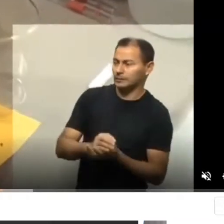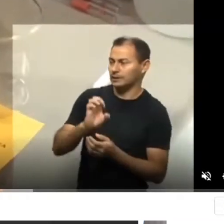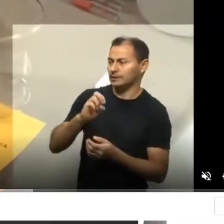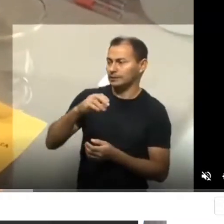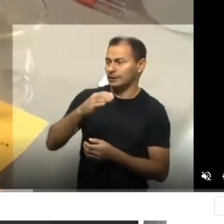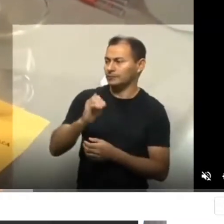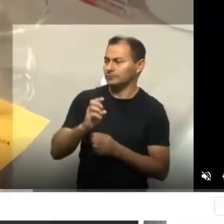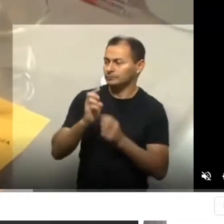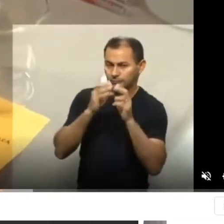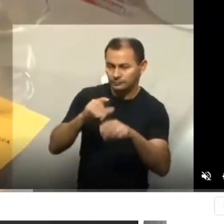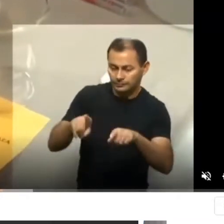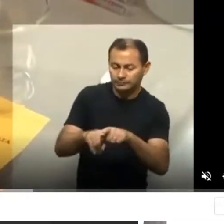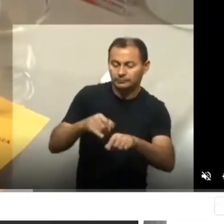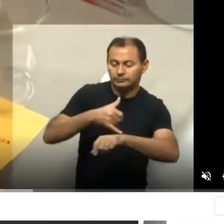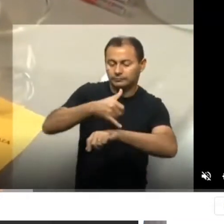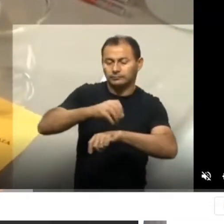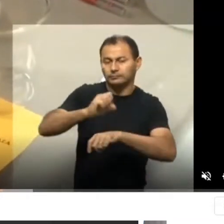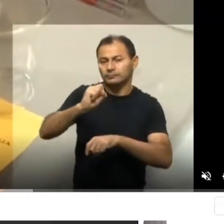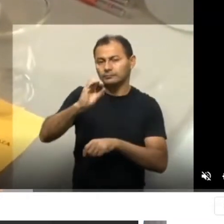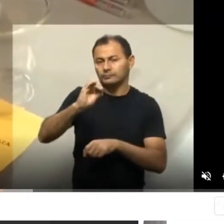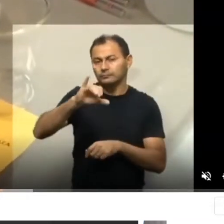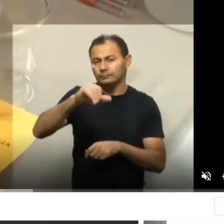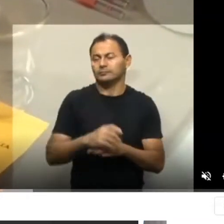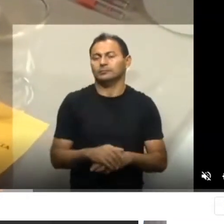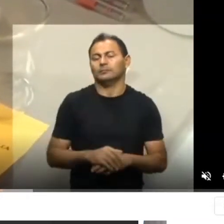também soluções, certo?